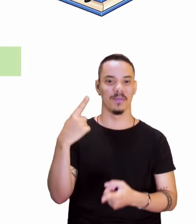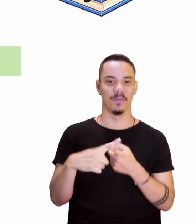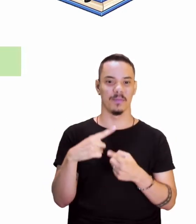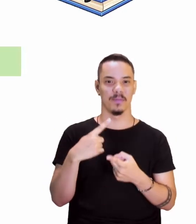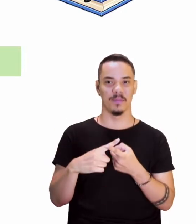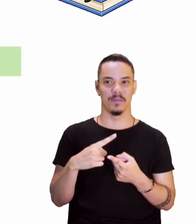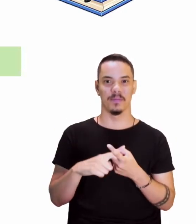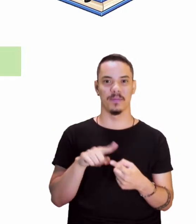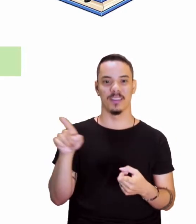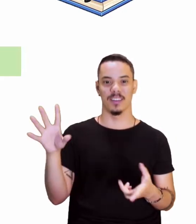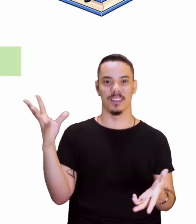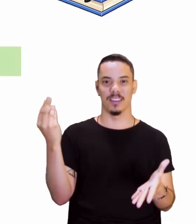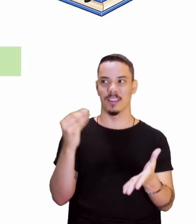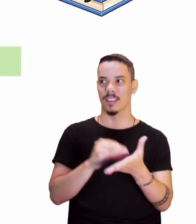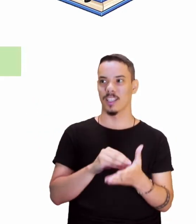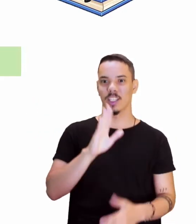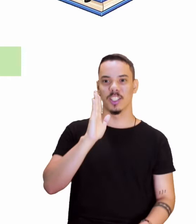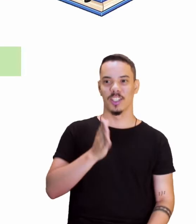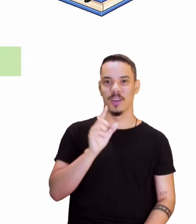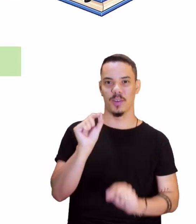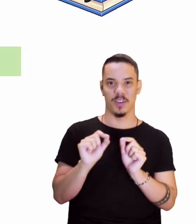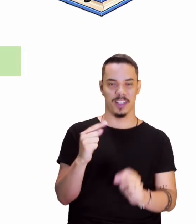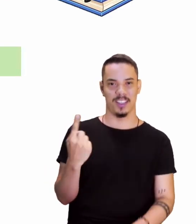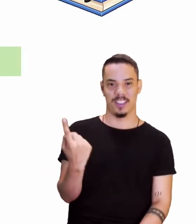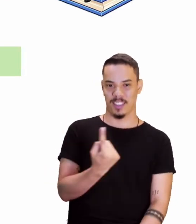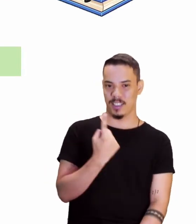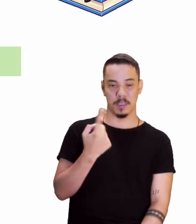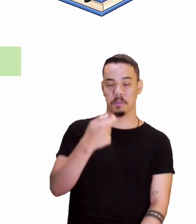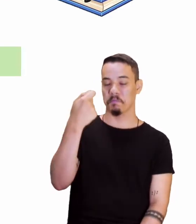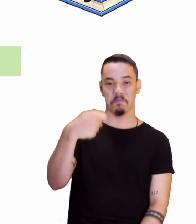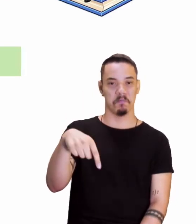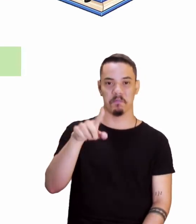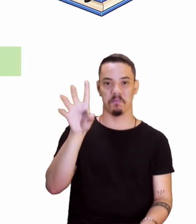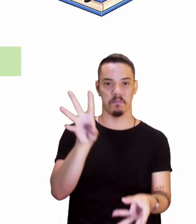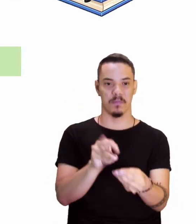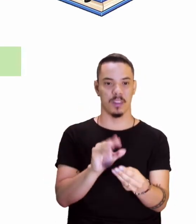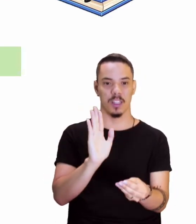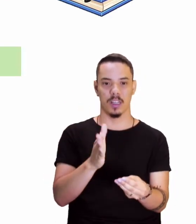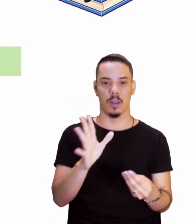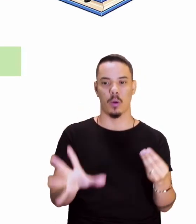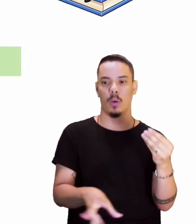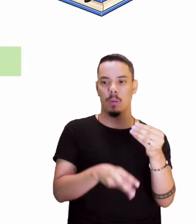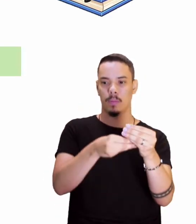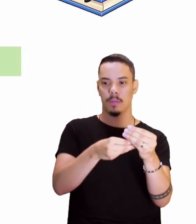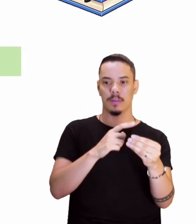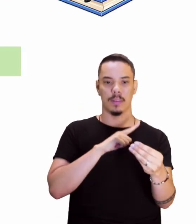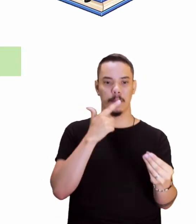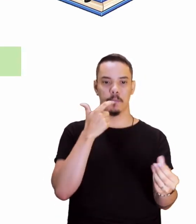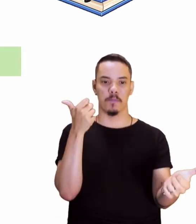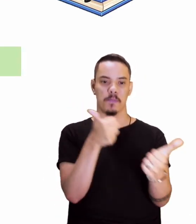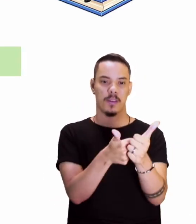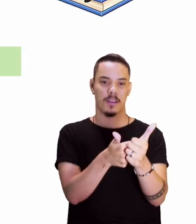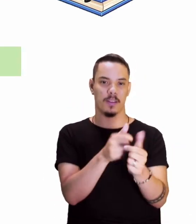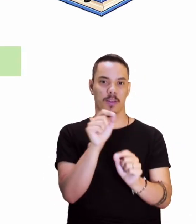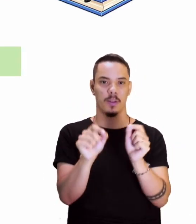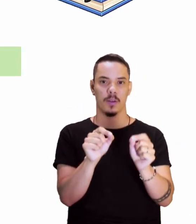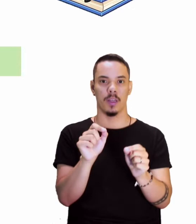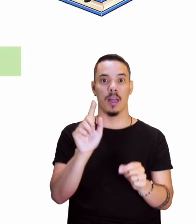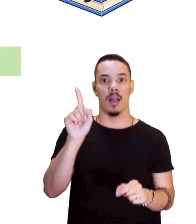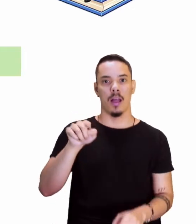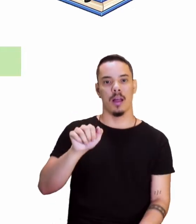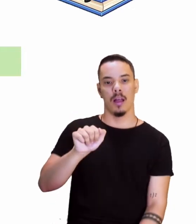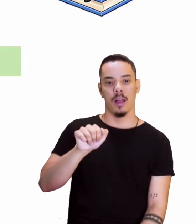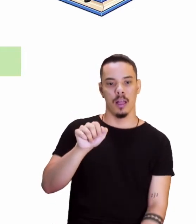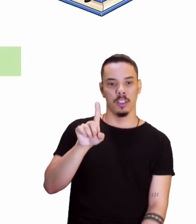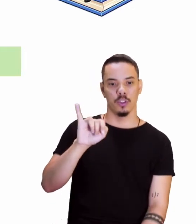aquele que sozinho já passa a mensagem, não precisa de complemento. vai ter lá próximo dele um adjunto